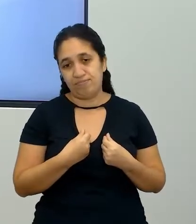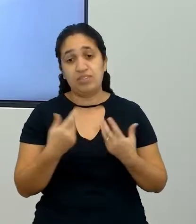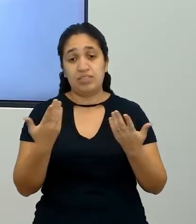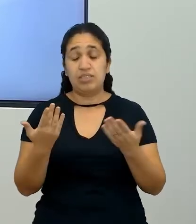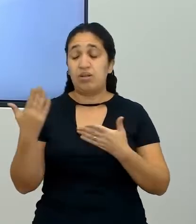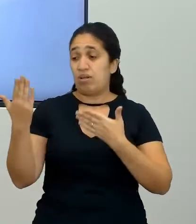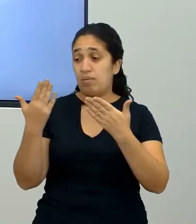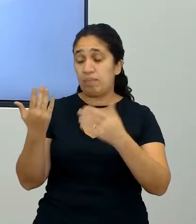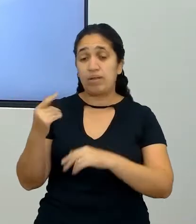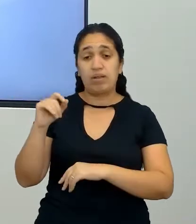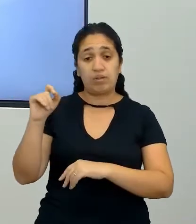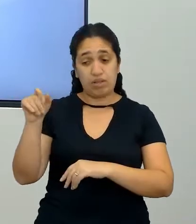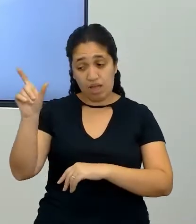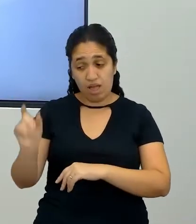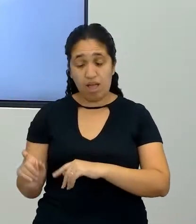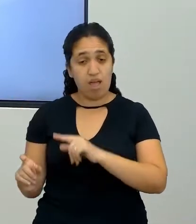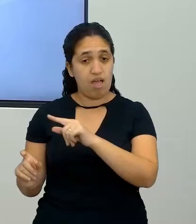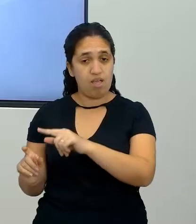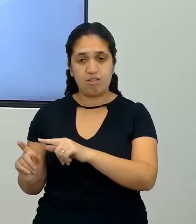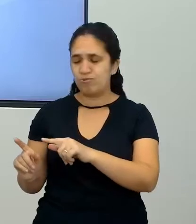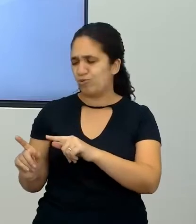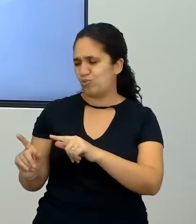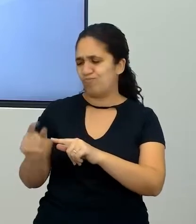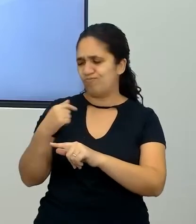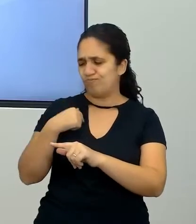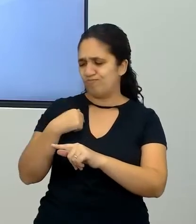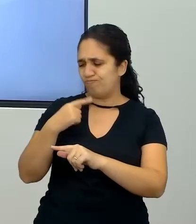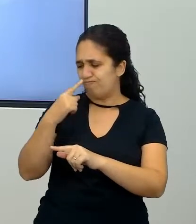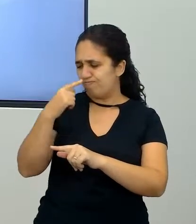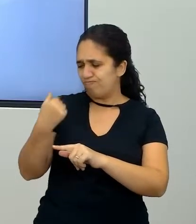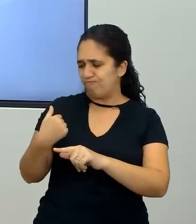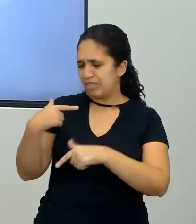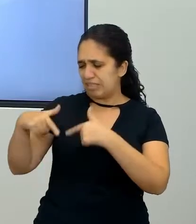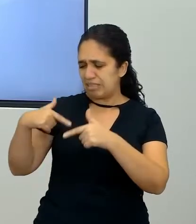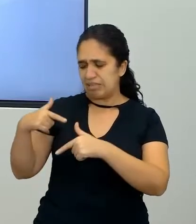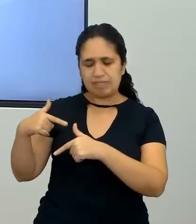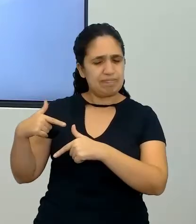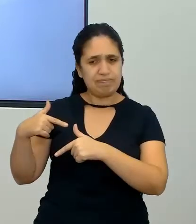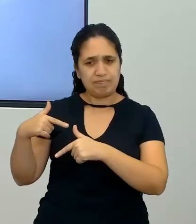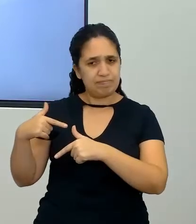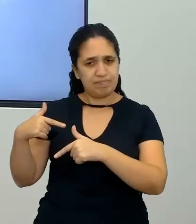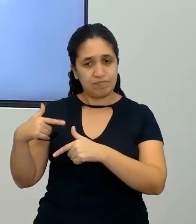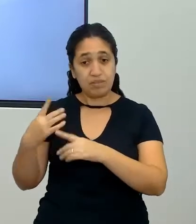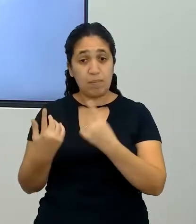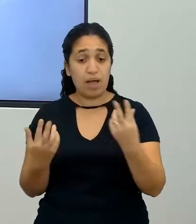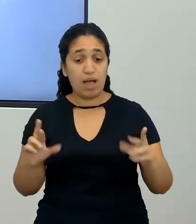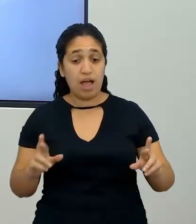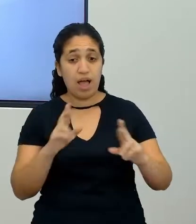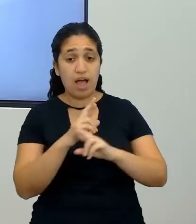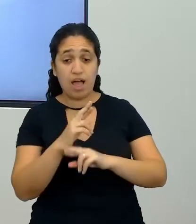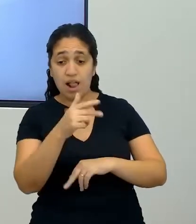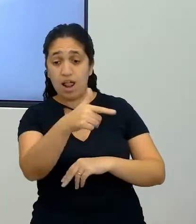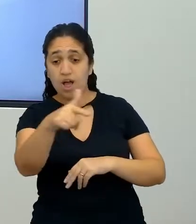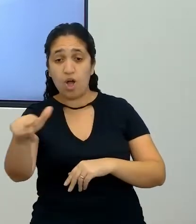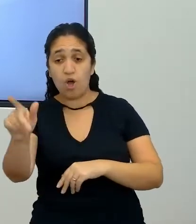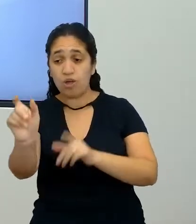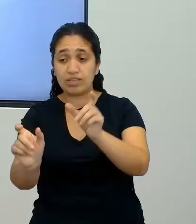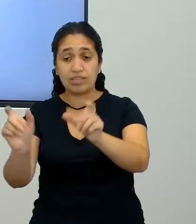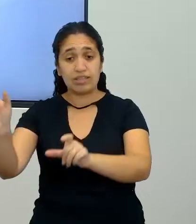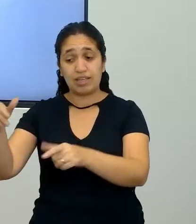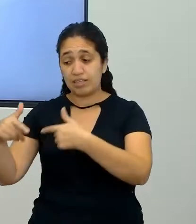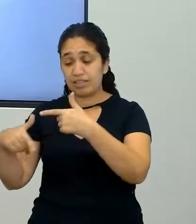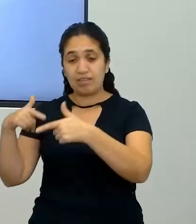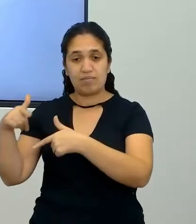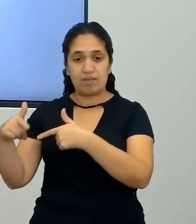de que ele também não se identifica com o trabalho, mas também não identifica a sua relação com os outros trabalhadores, né? Então